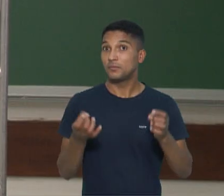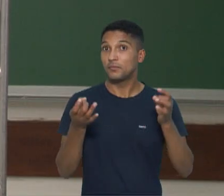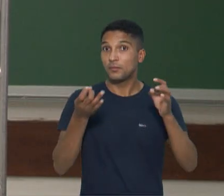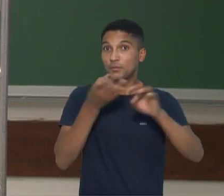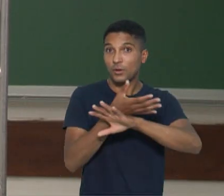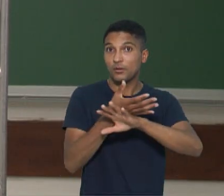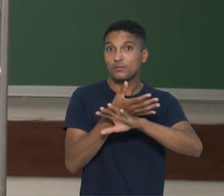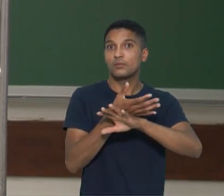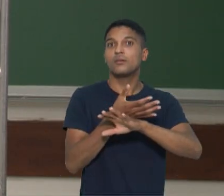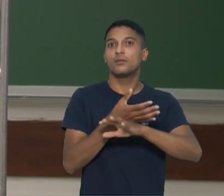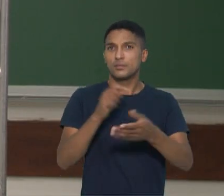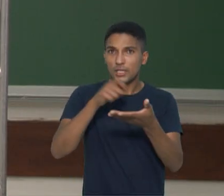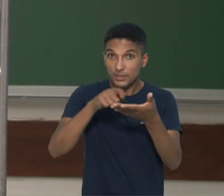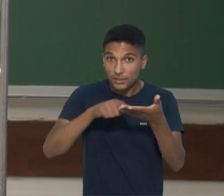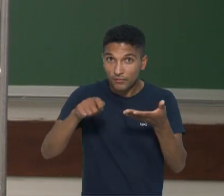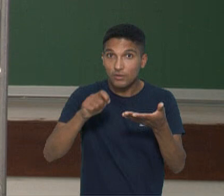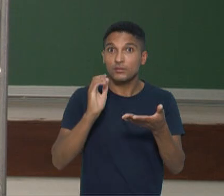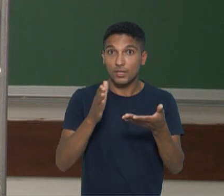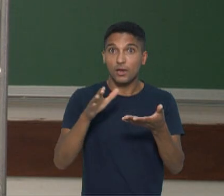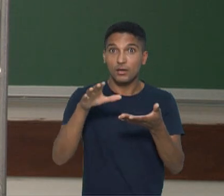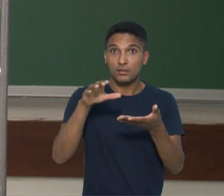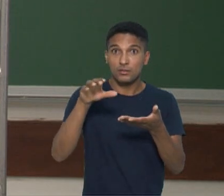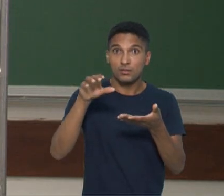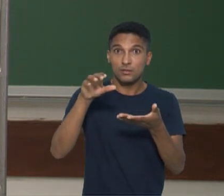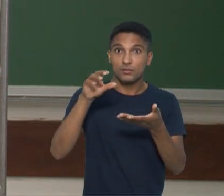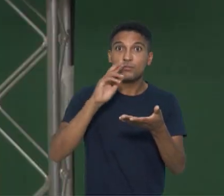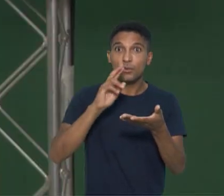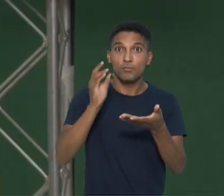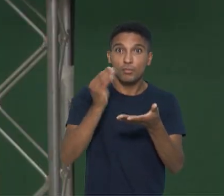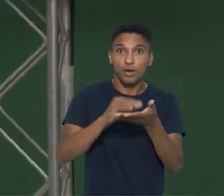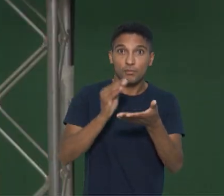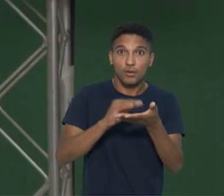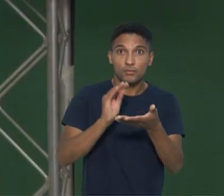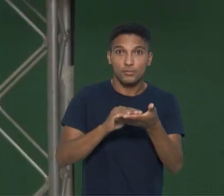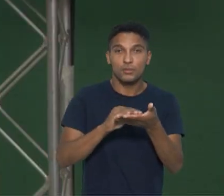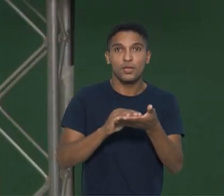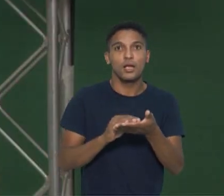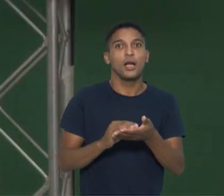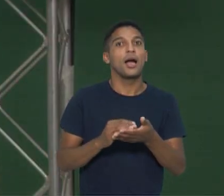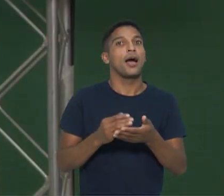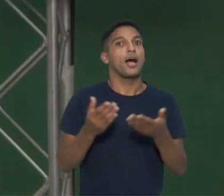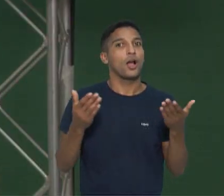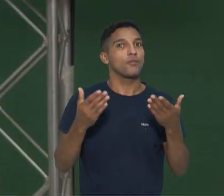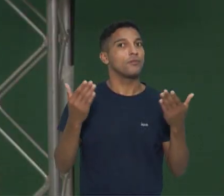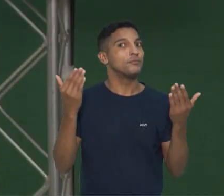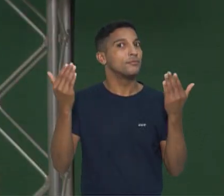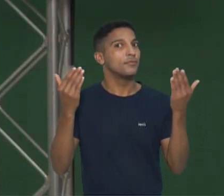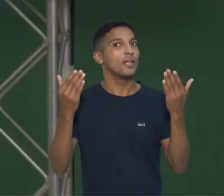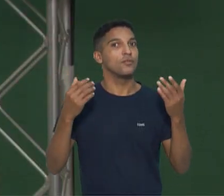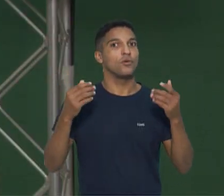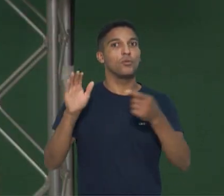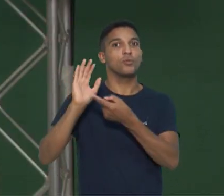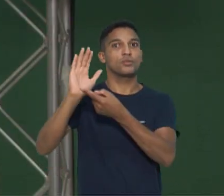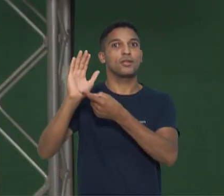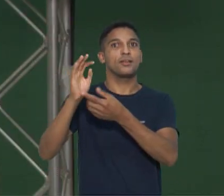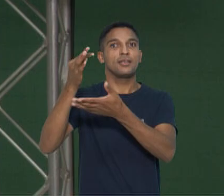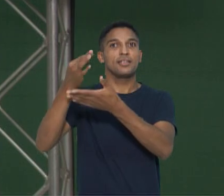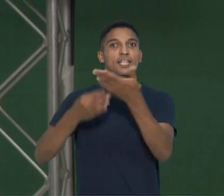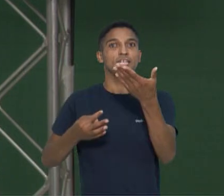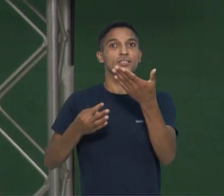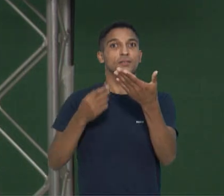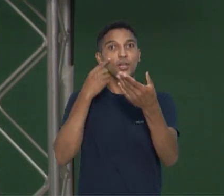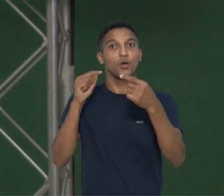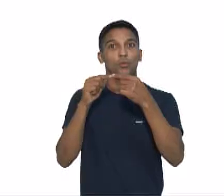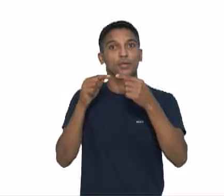Pronto? Escreveram? Então vamos conferir aqui, vou trazer para vocês um texto aqui que fala das coisas interessantes que a gente viu, hein? Olha